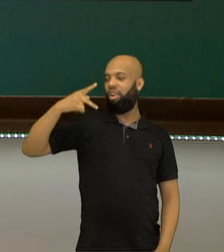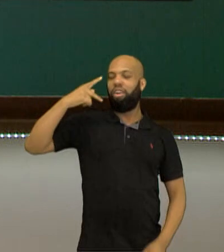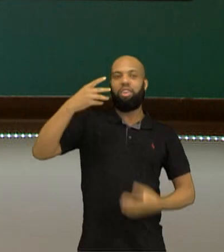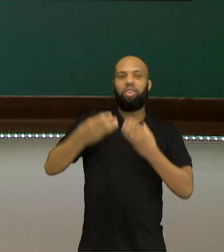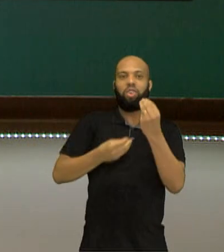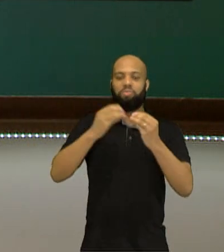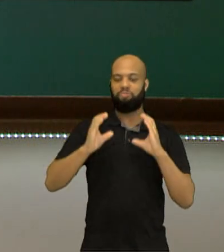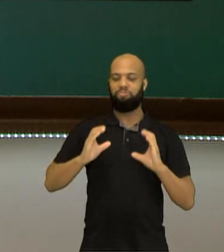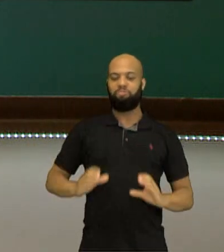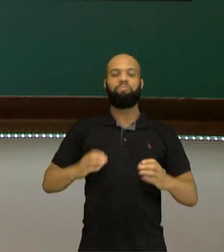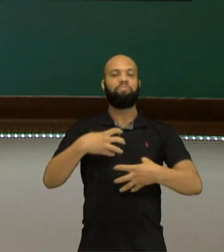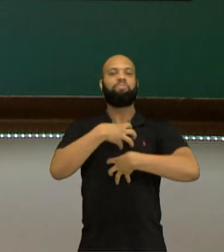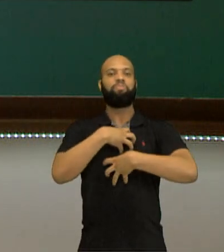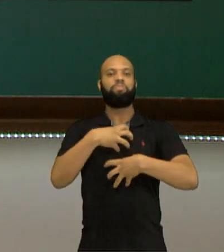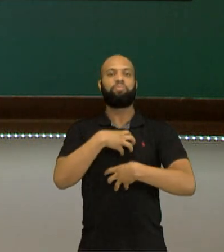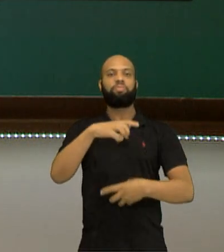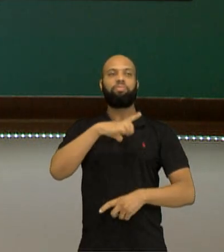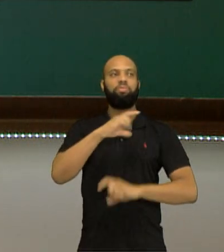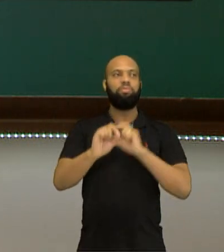sentem politicamente em